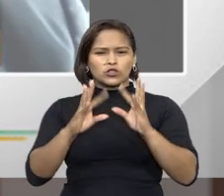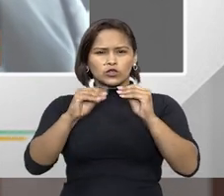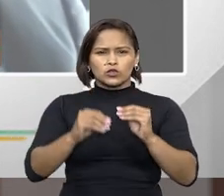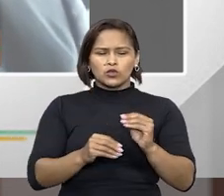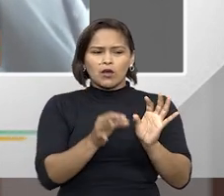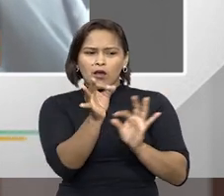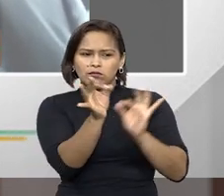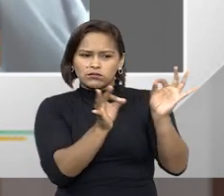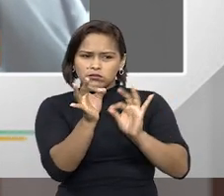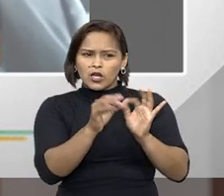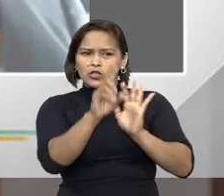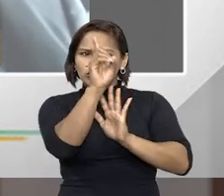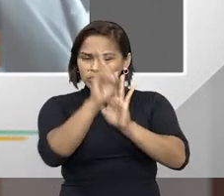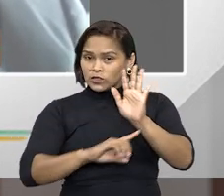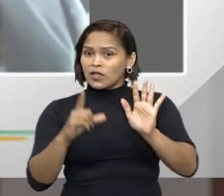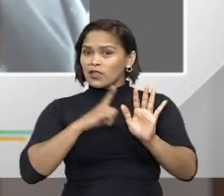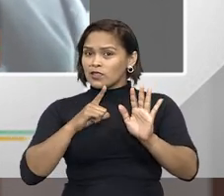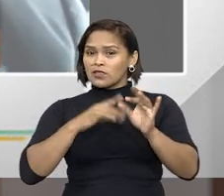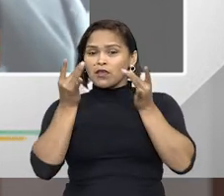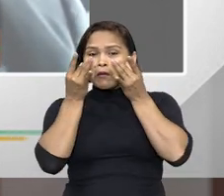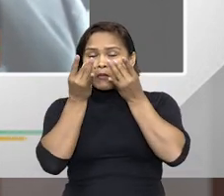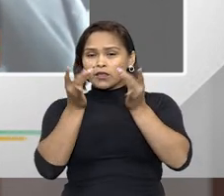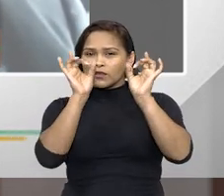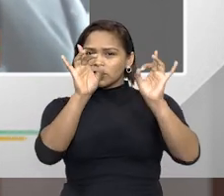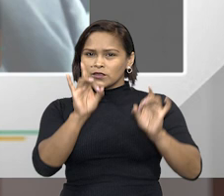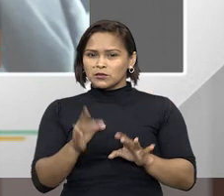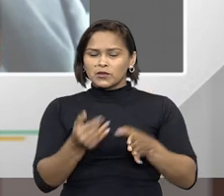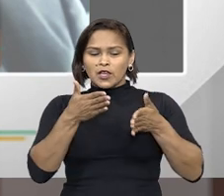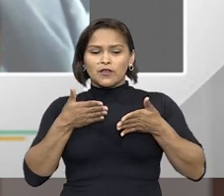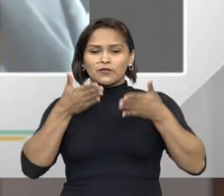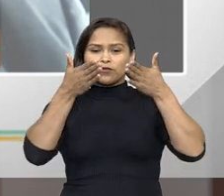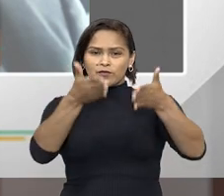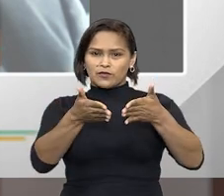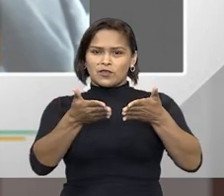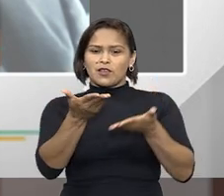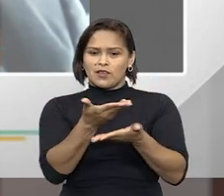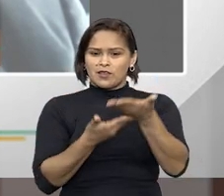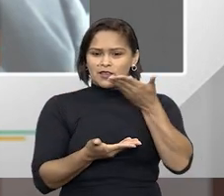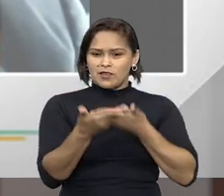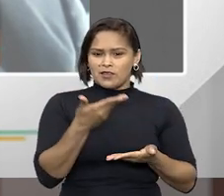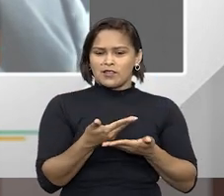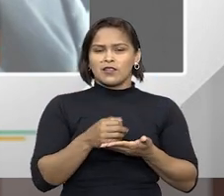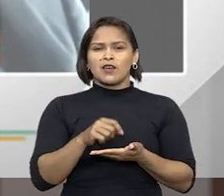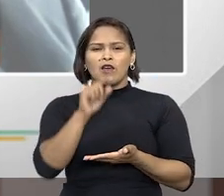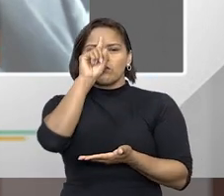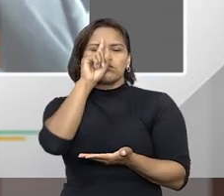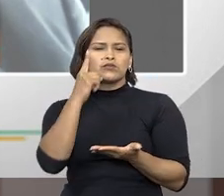atenção específica, direta, em relação ao que decide, ao que